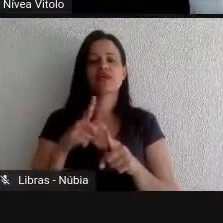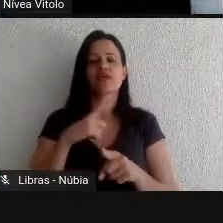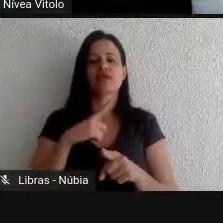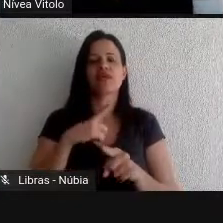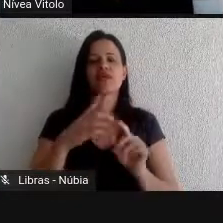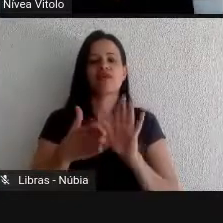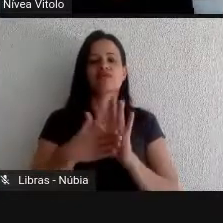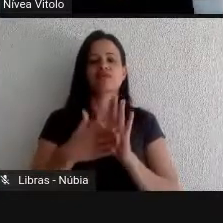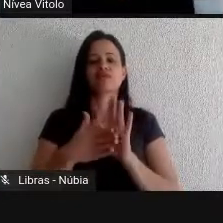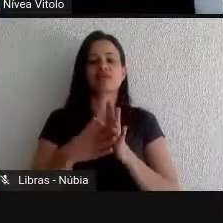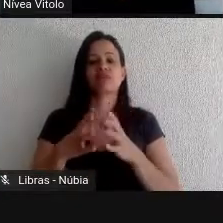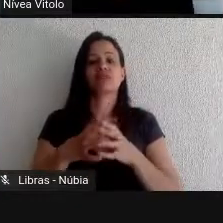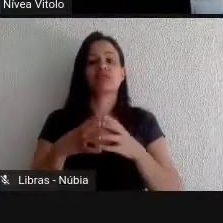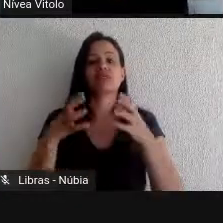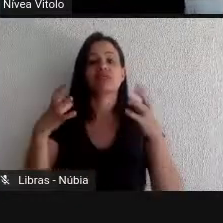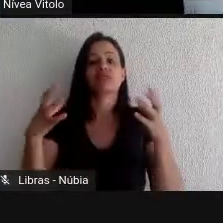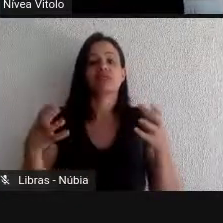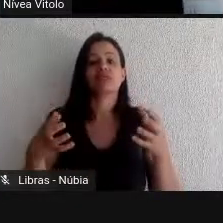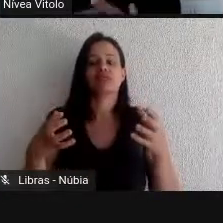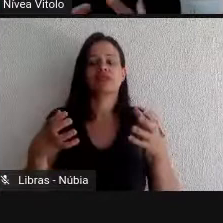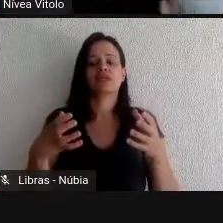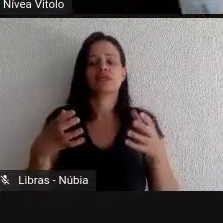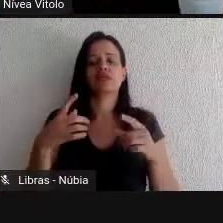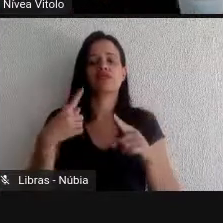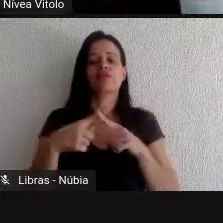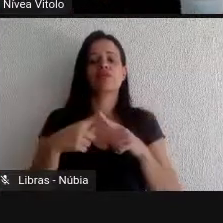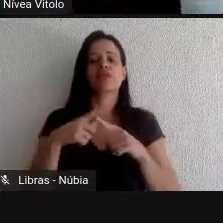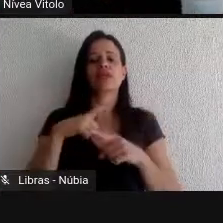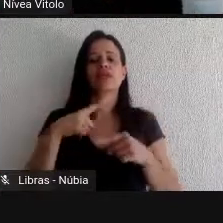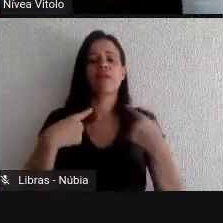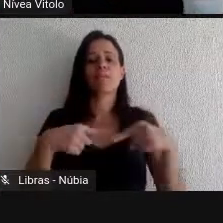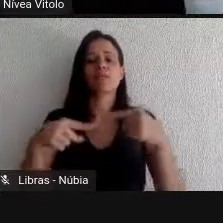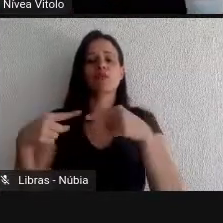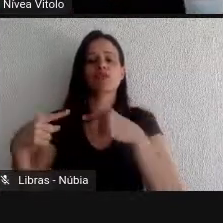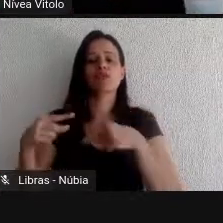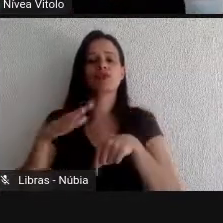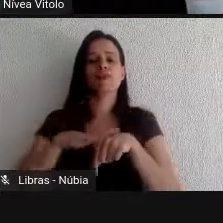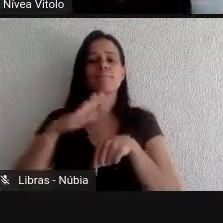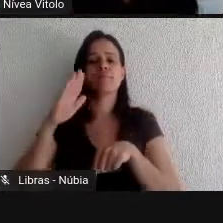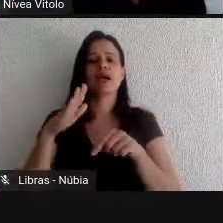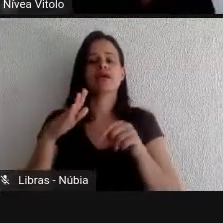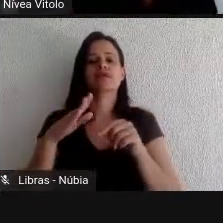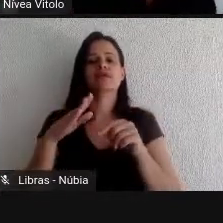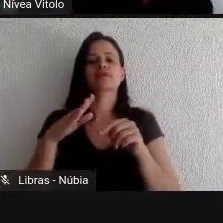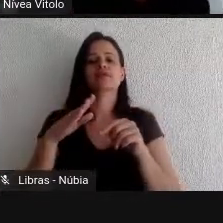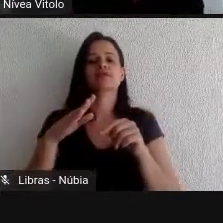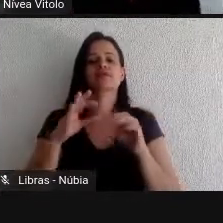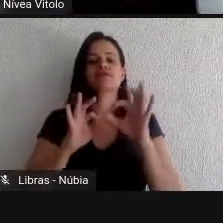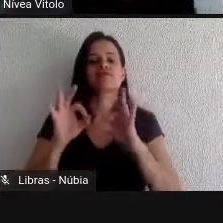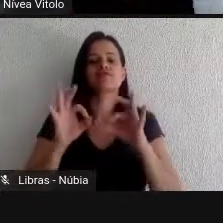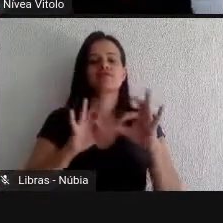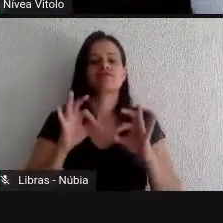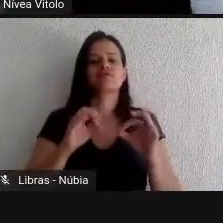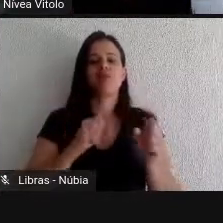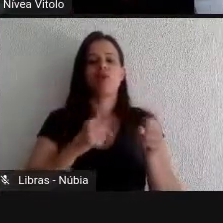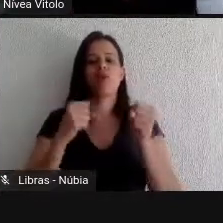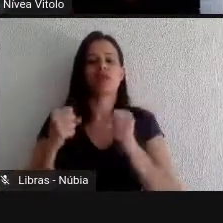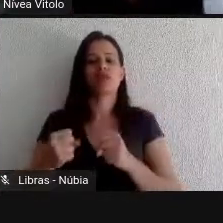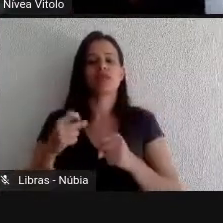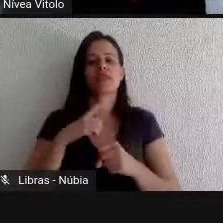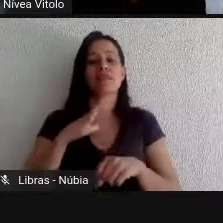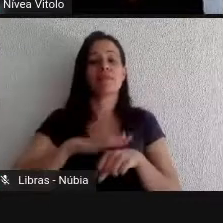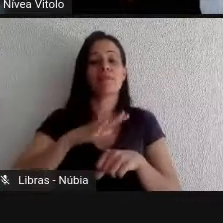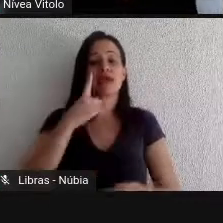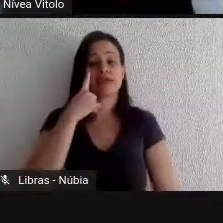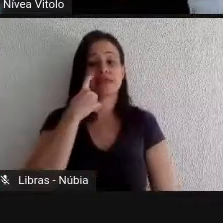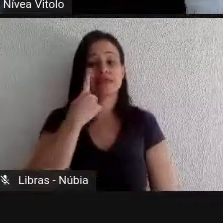proporção grande de políticas majoritárias, né, porque são aquelas políticas mais programáticas, então já era um pouco previsível que o Poder Executivo tivesse mais interesse